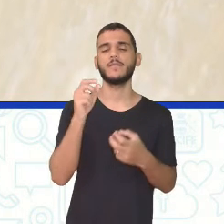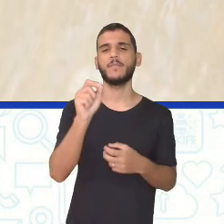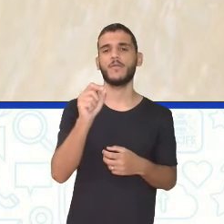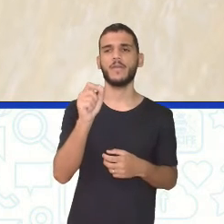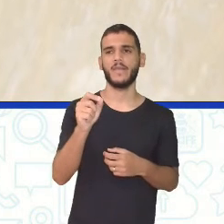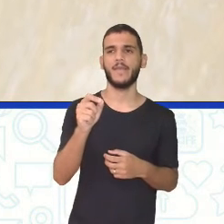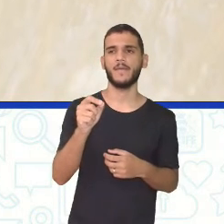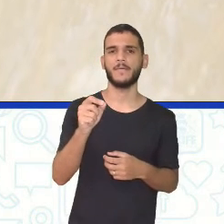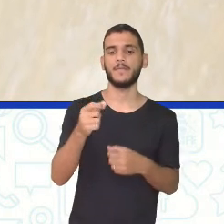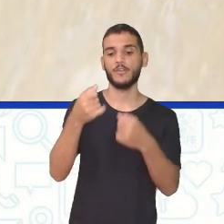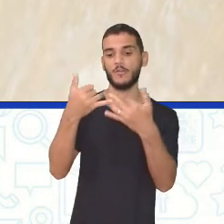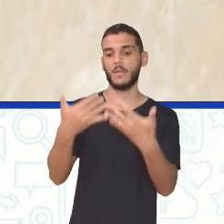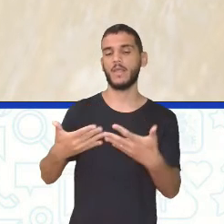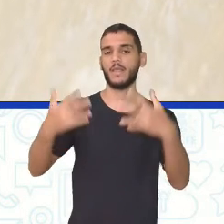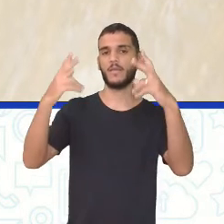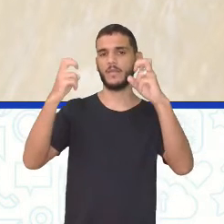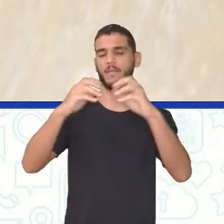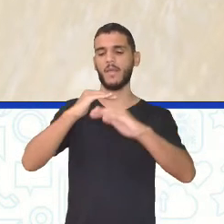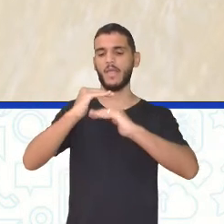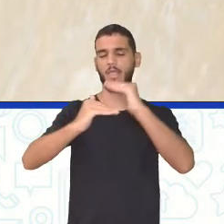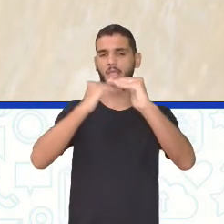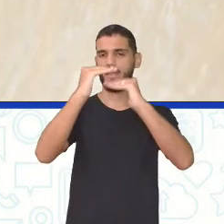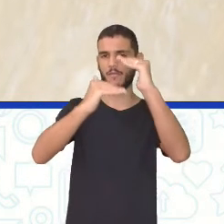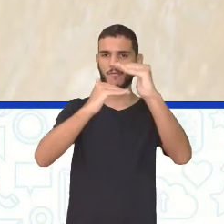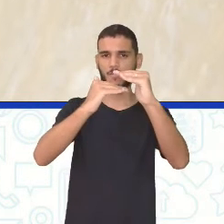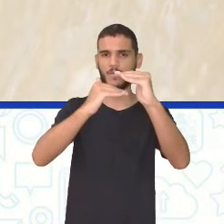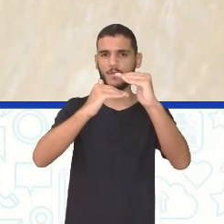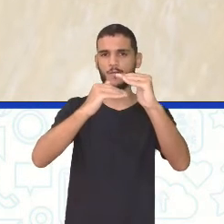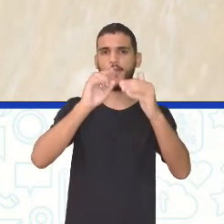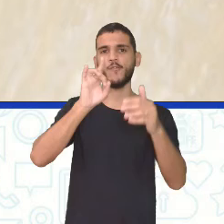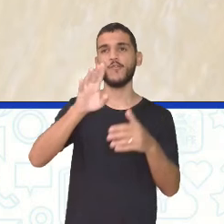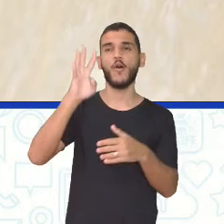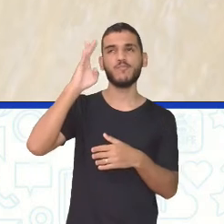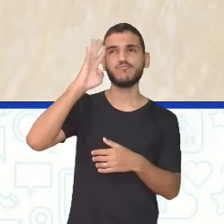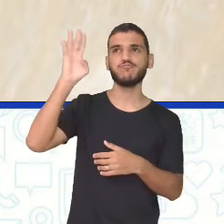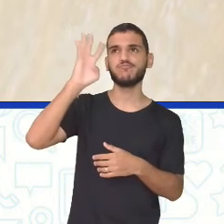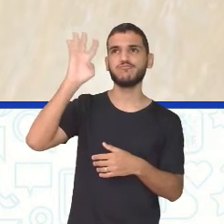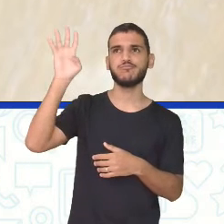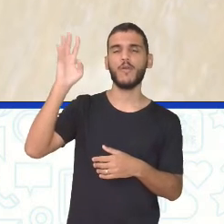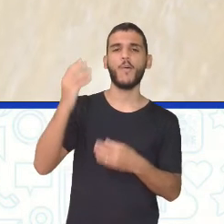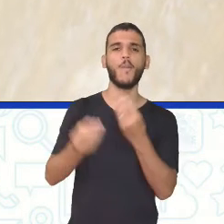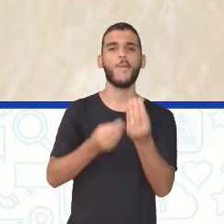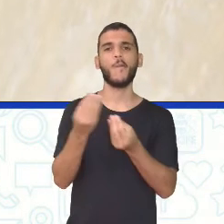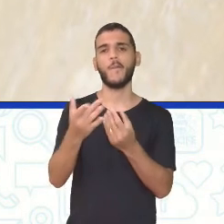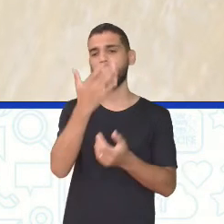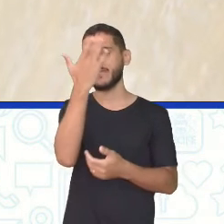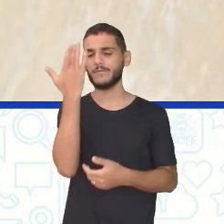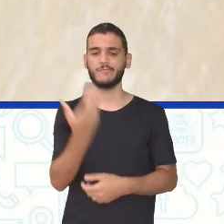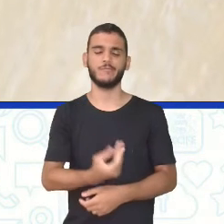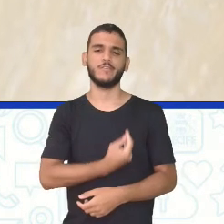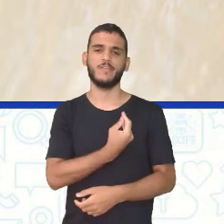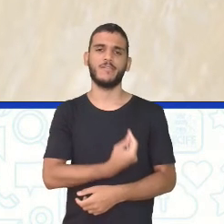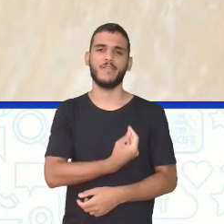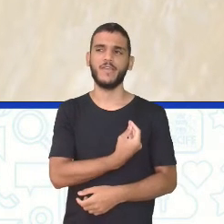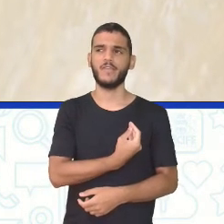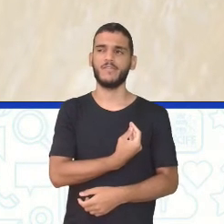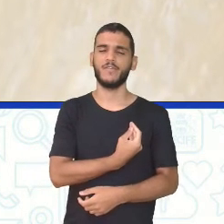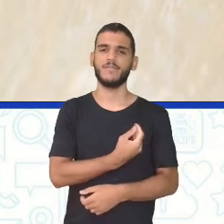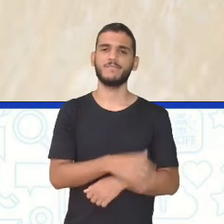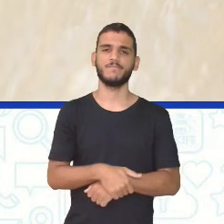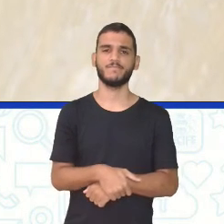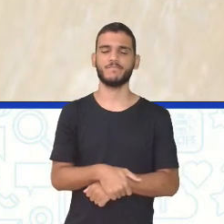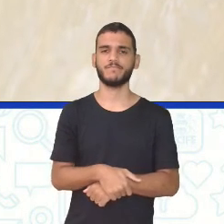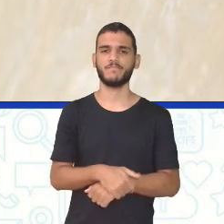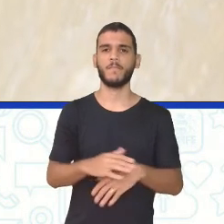de desenvolvimento, né, a gente está refletindo sobre a condição de vida das pessoas, e essa condição de vida vai se dar,